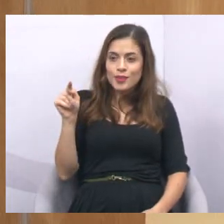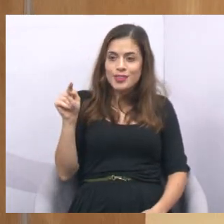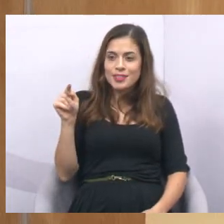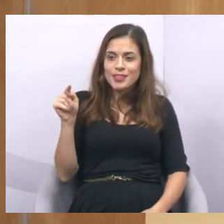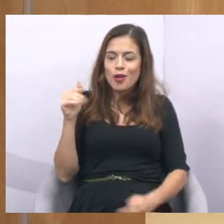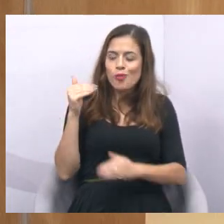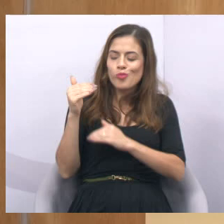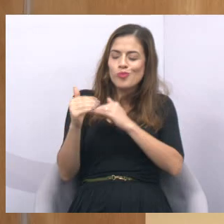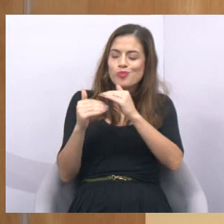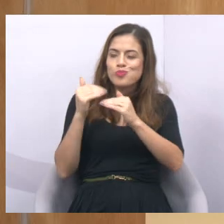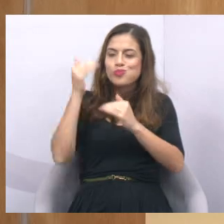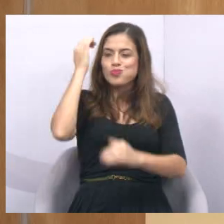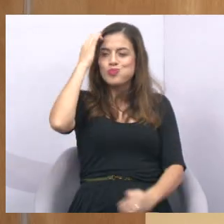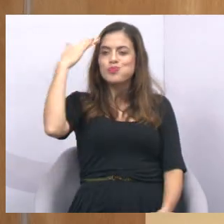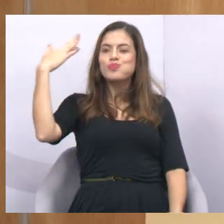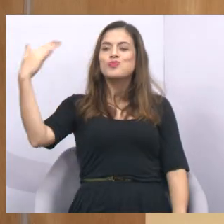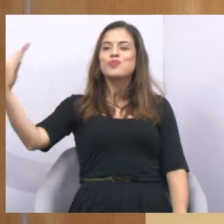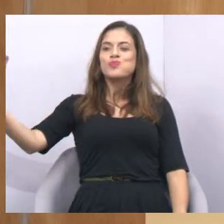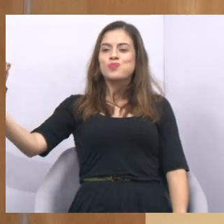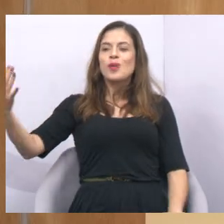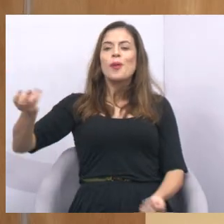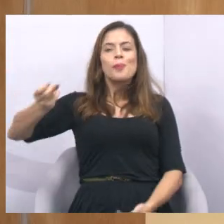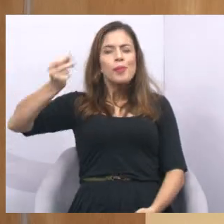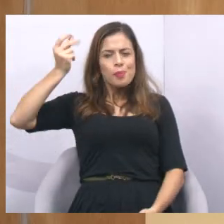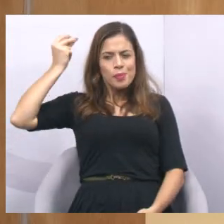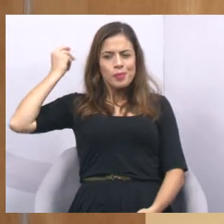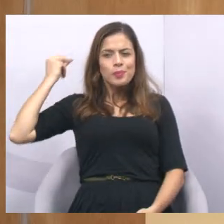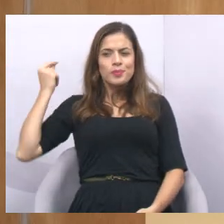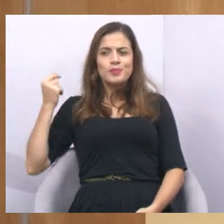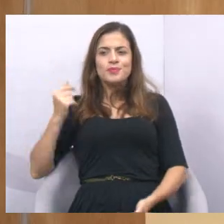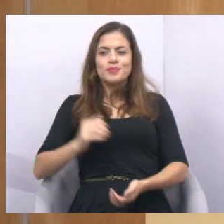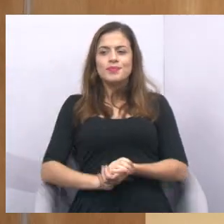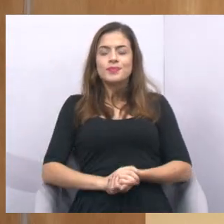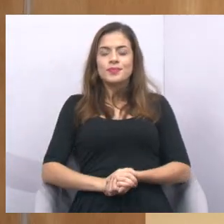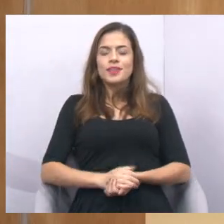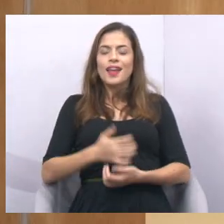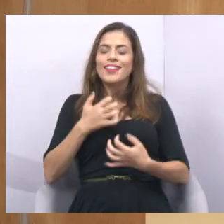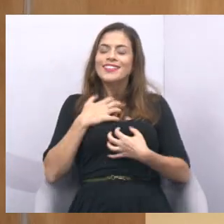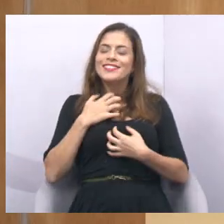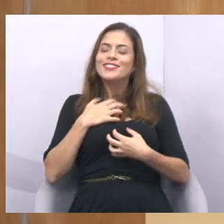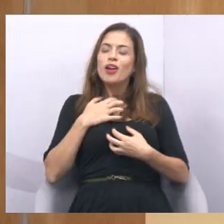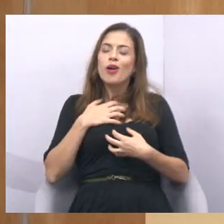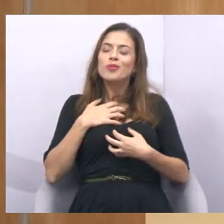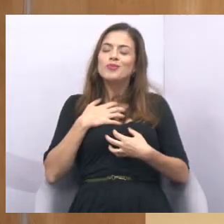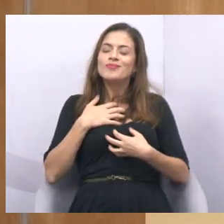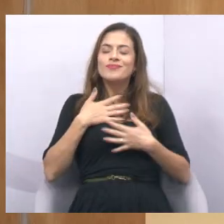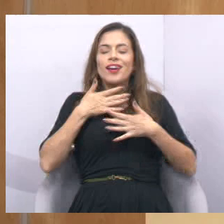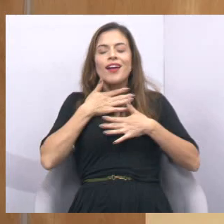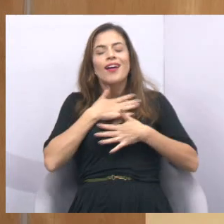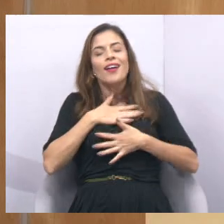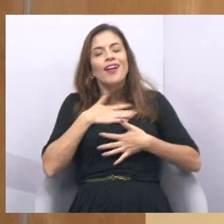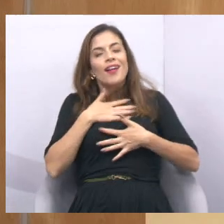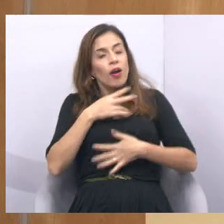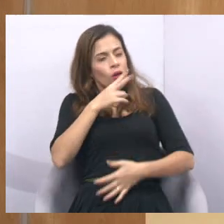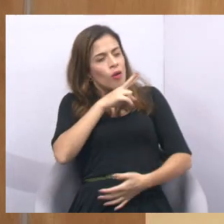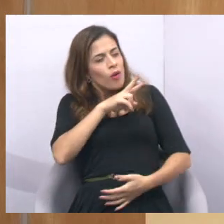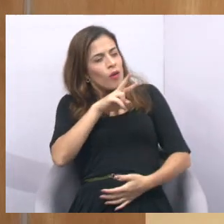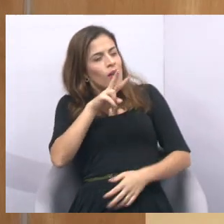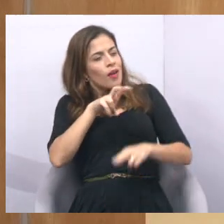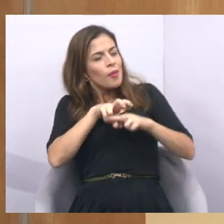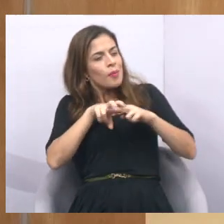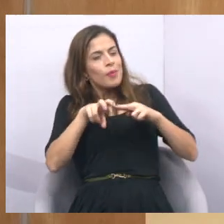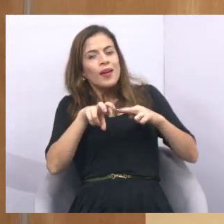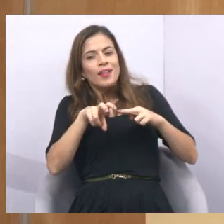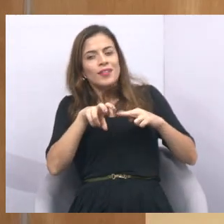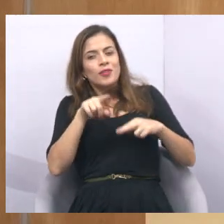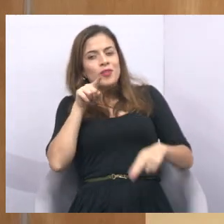um construtor de sonhos. E naquele momento, eu me senti assim, realizado em olhar para o banco de reserva e